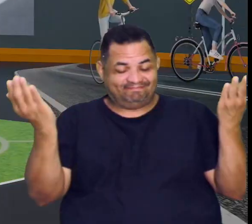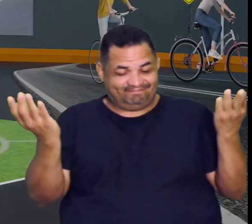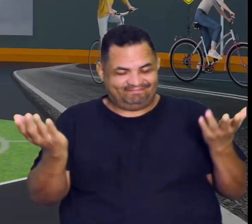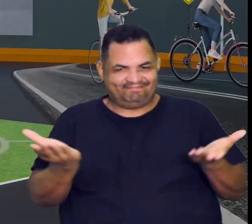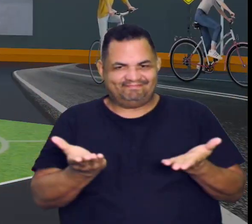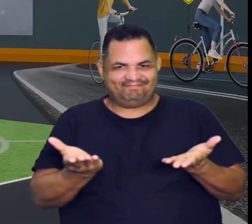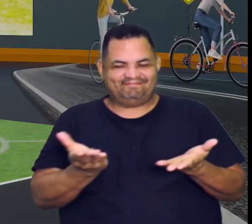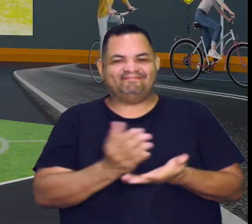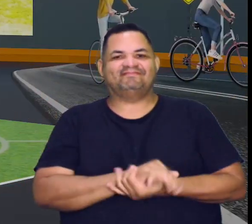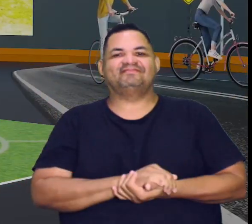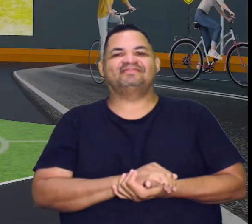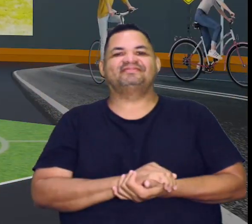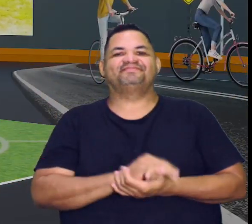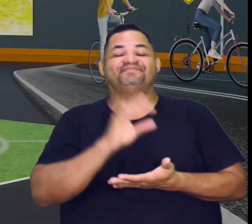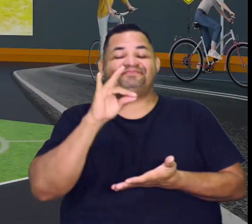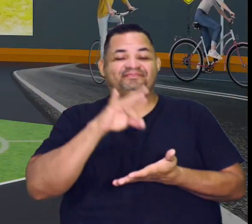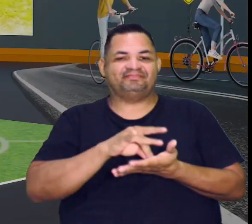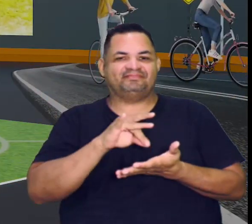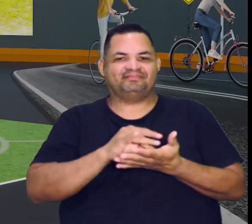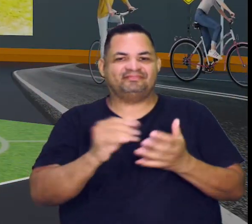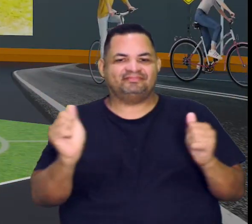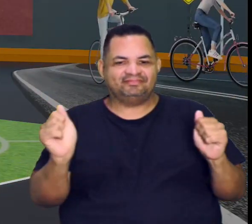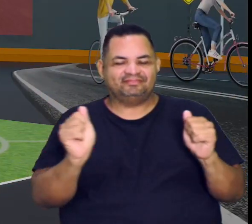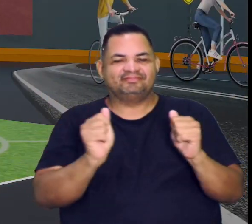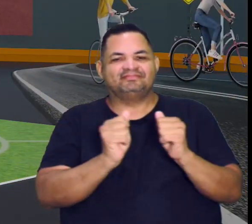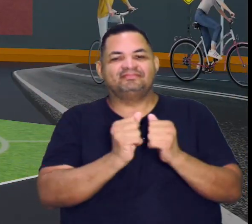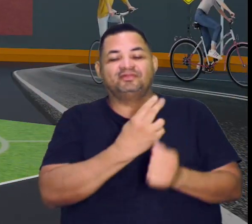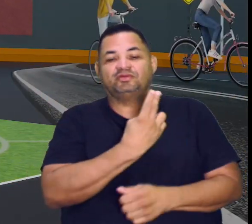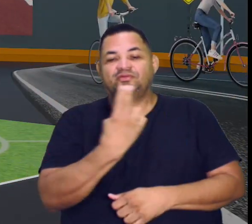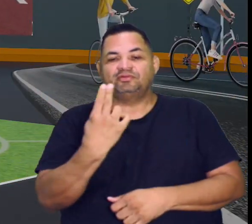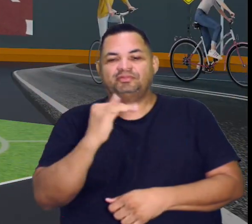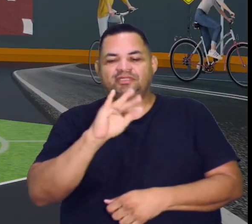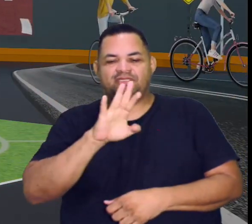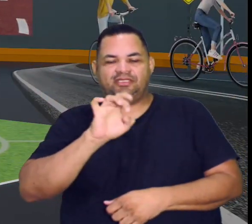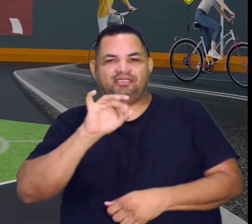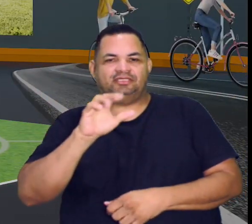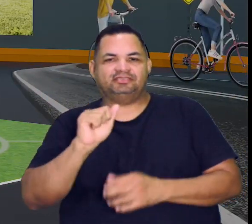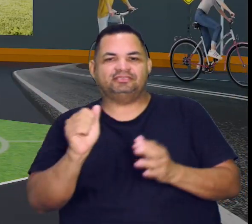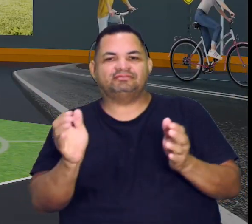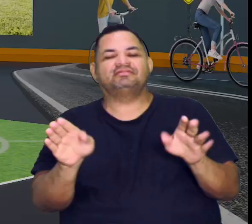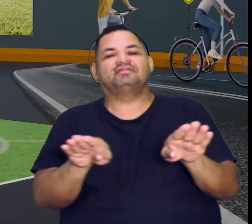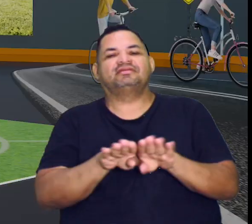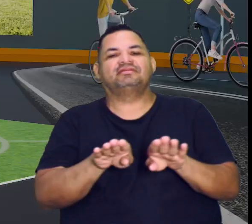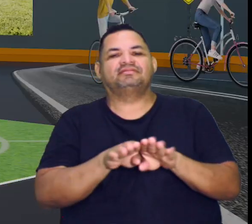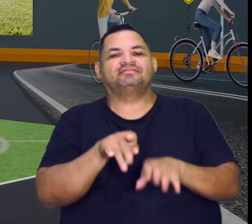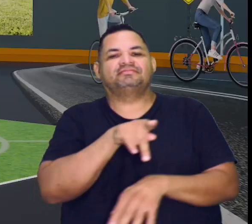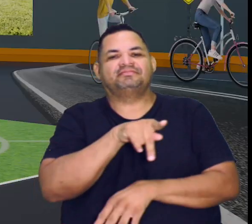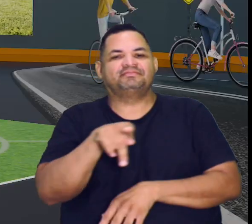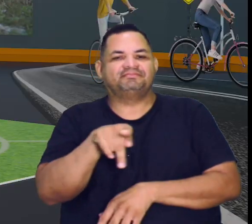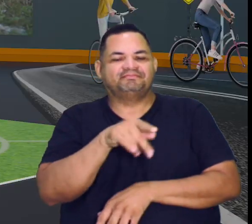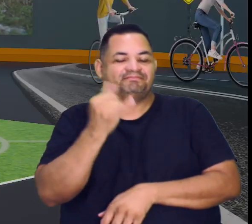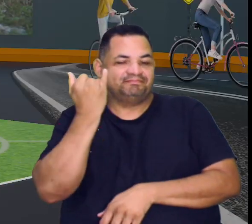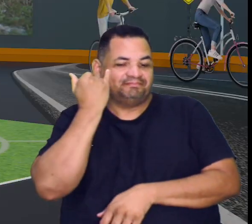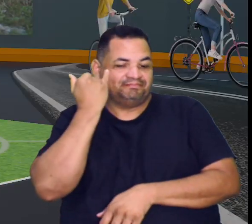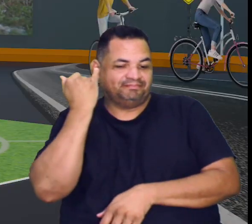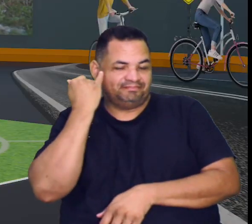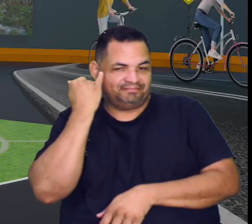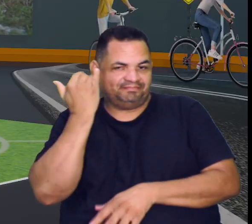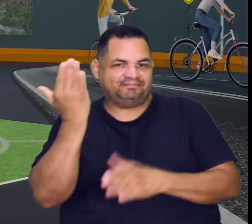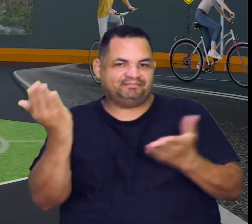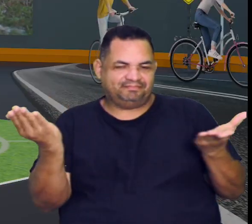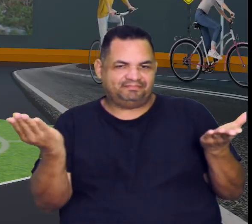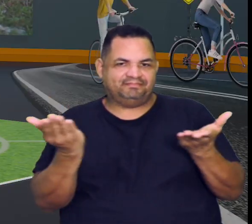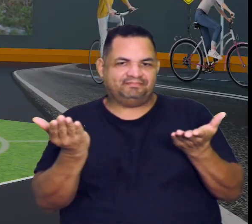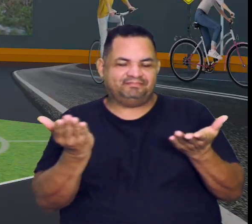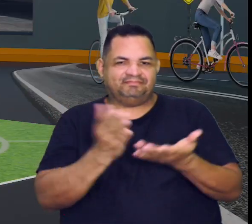Educação Física, claro, comigo, o professor Irislene, e com nosso amigo aqui, o professor Sâmio,